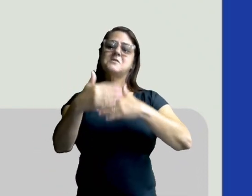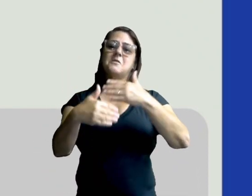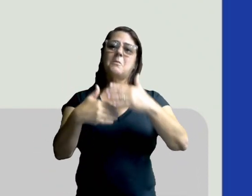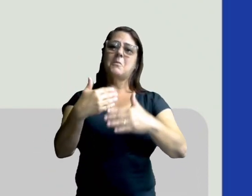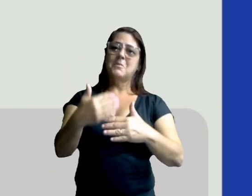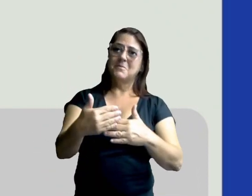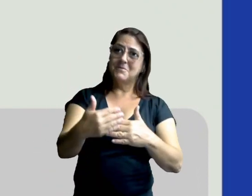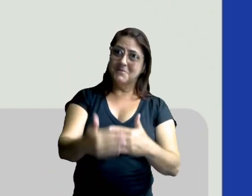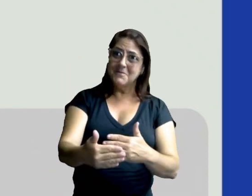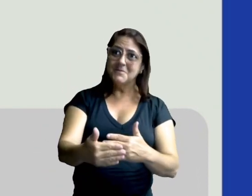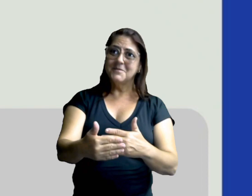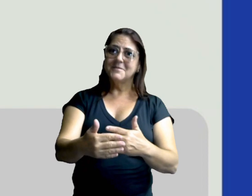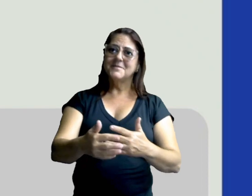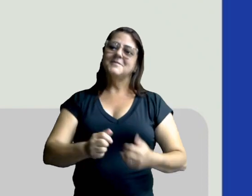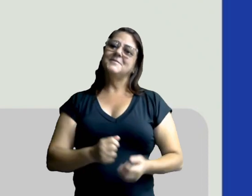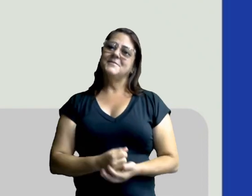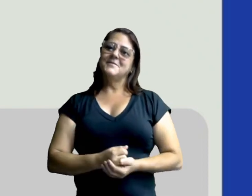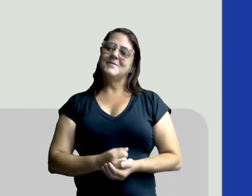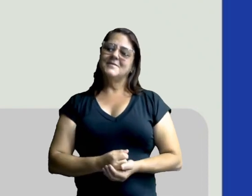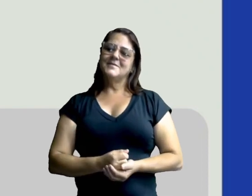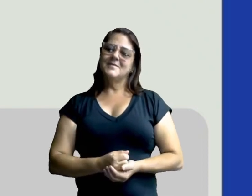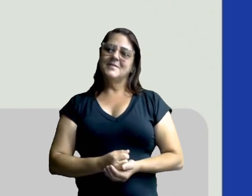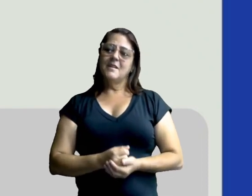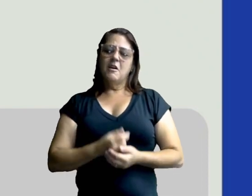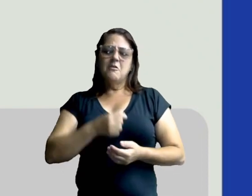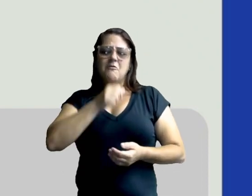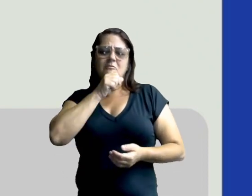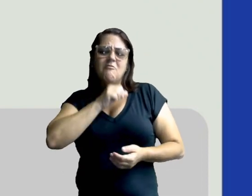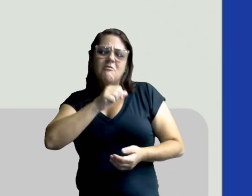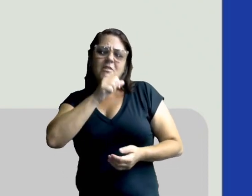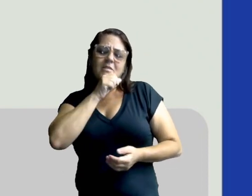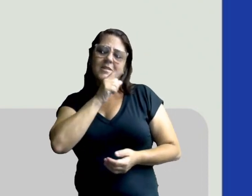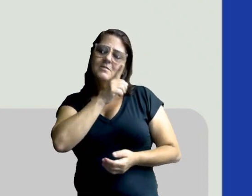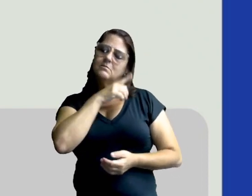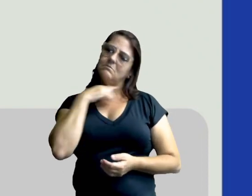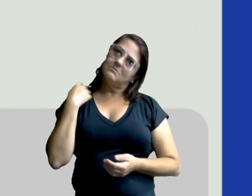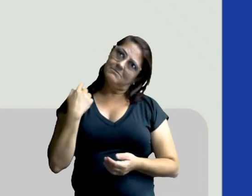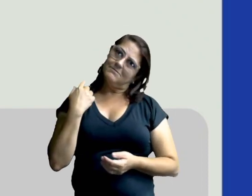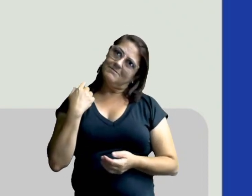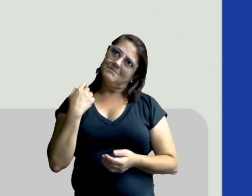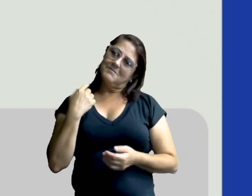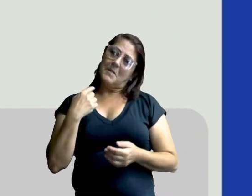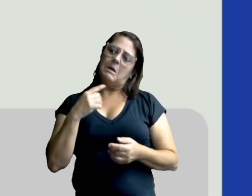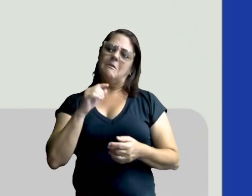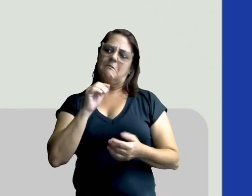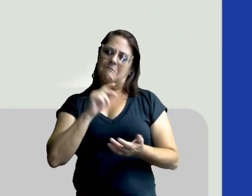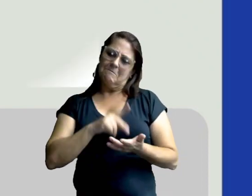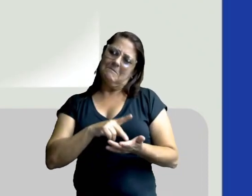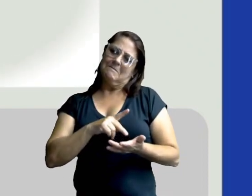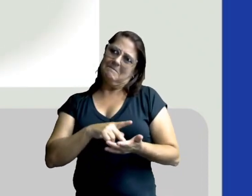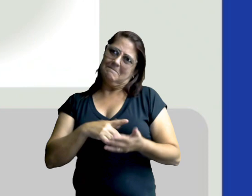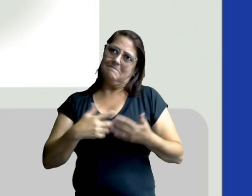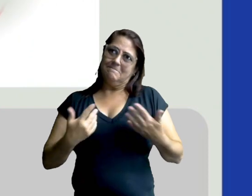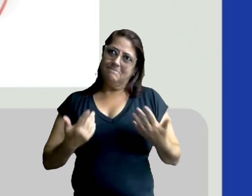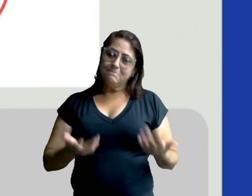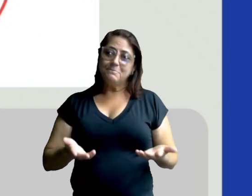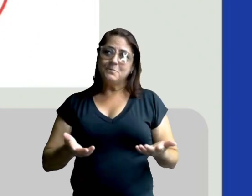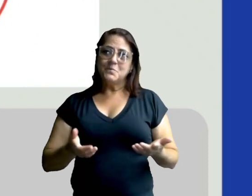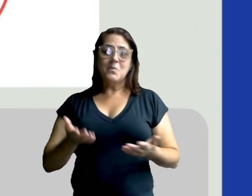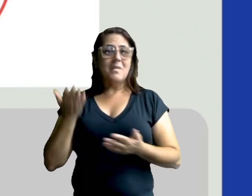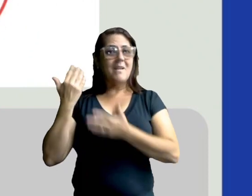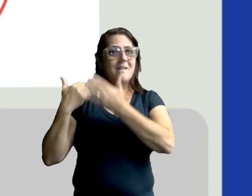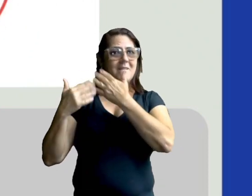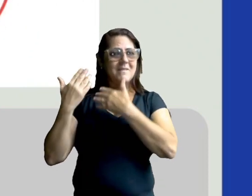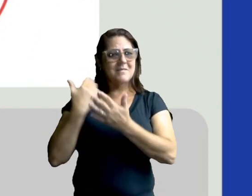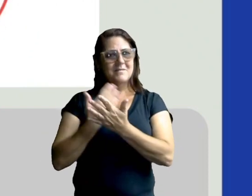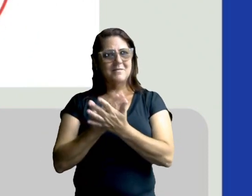se reproduz, envelhece e morre. Isso mesmo. Na aula